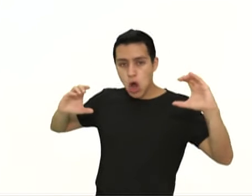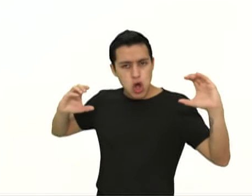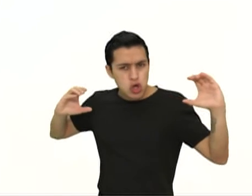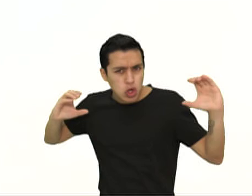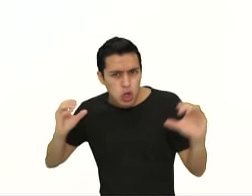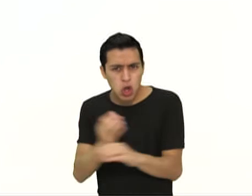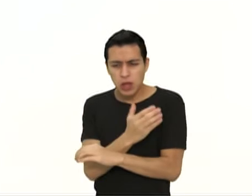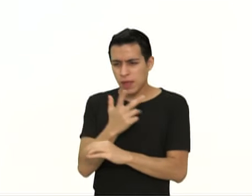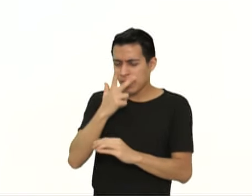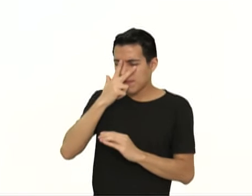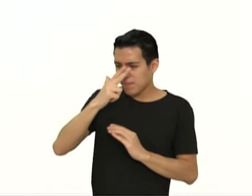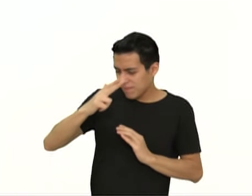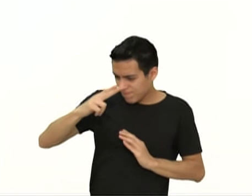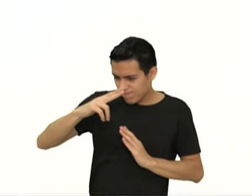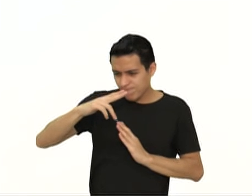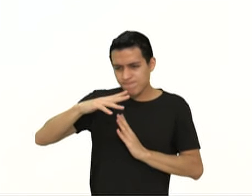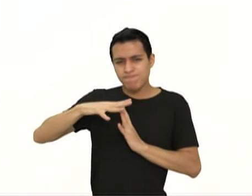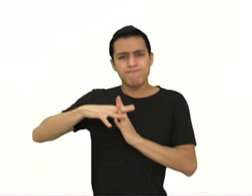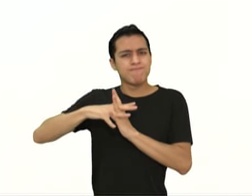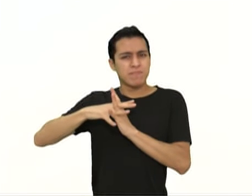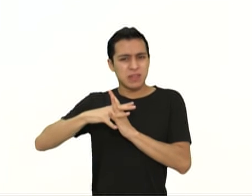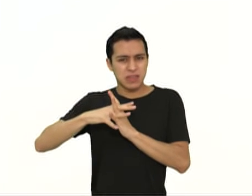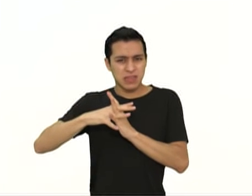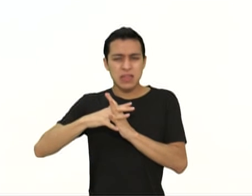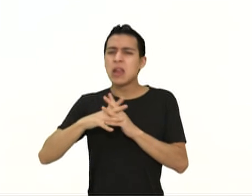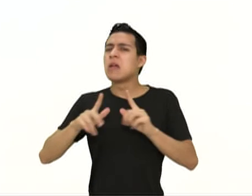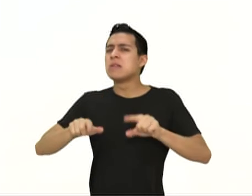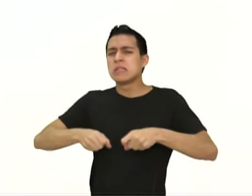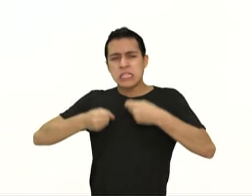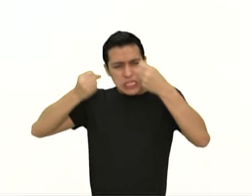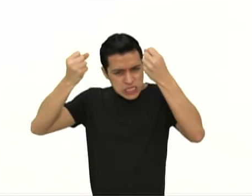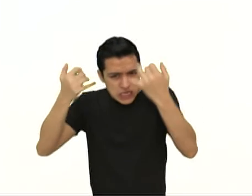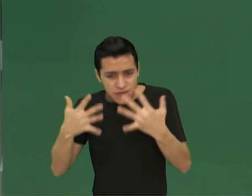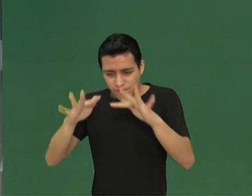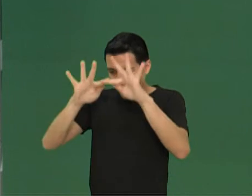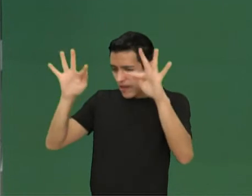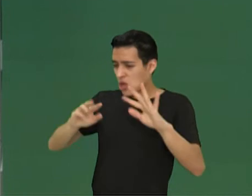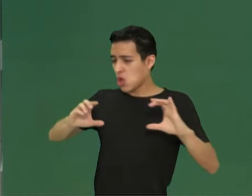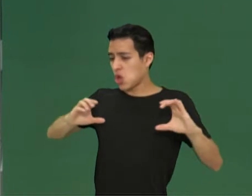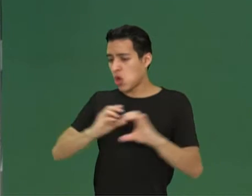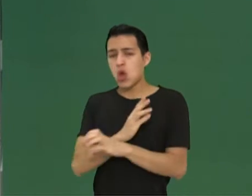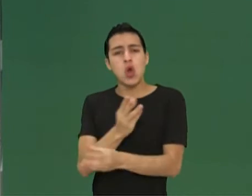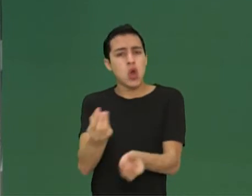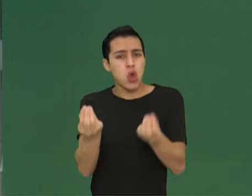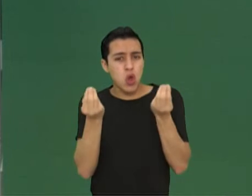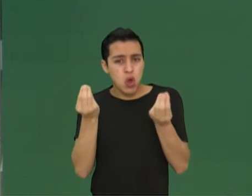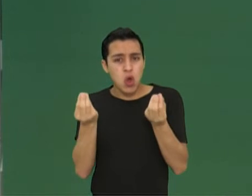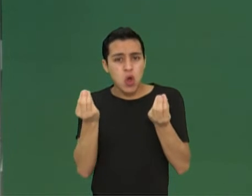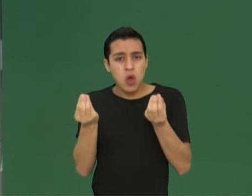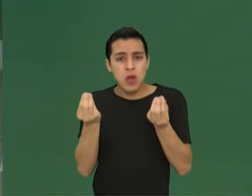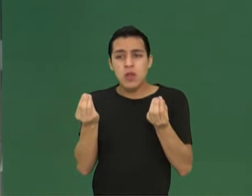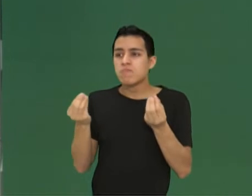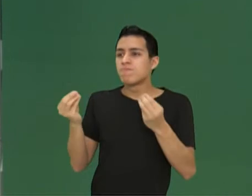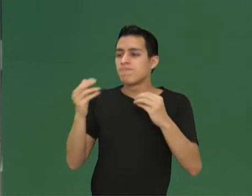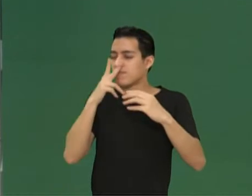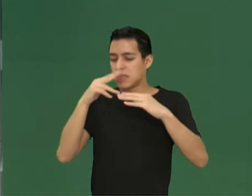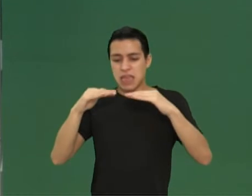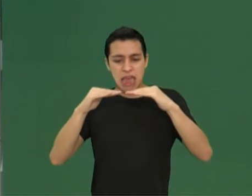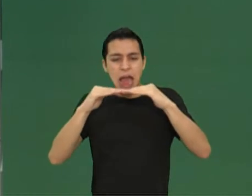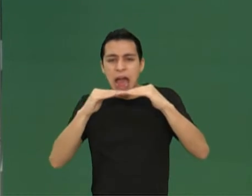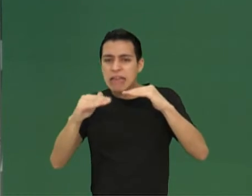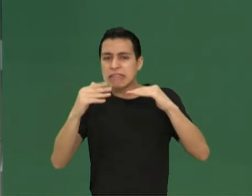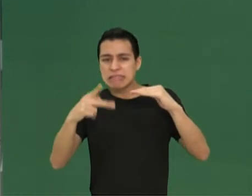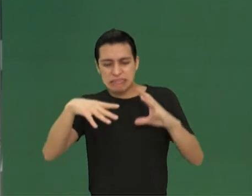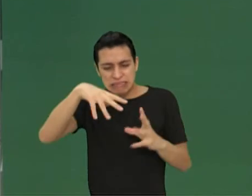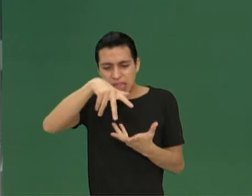aquela eudaimonia que nós vimos na filosofia aristotélica, seria possível apenas em outro plano, não no